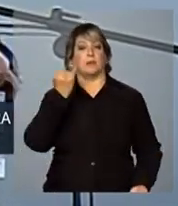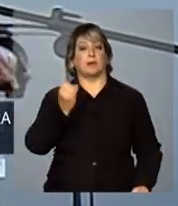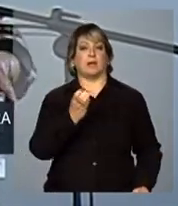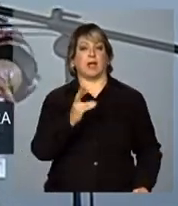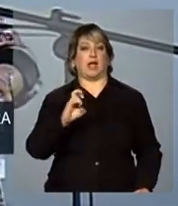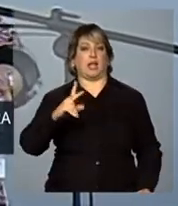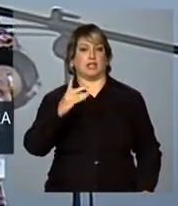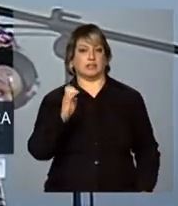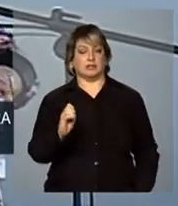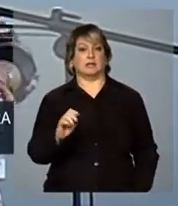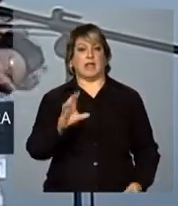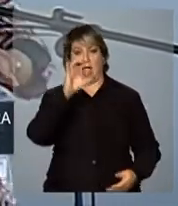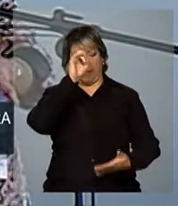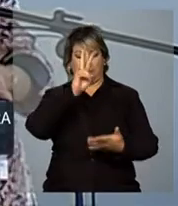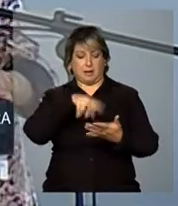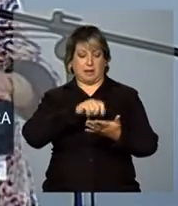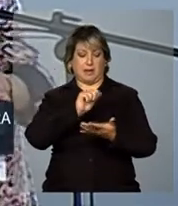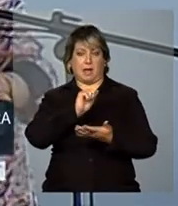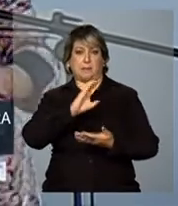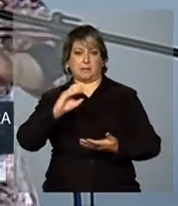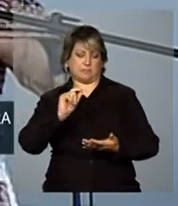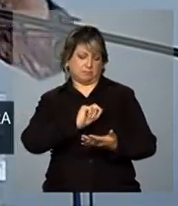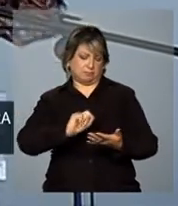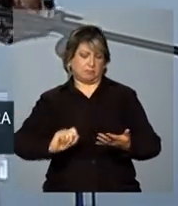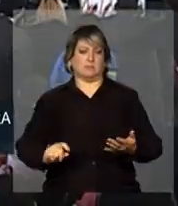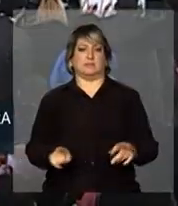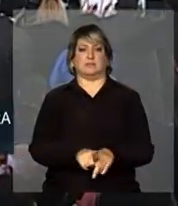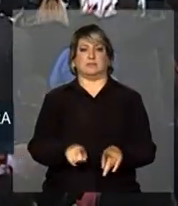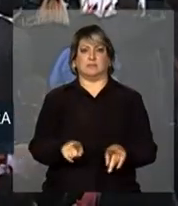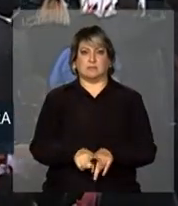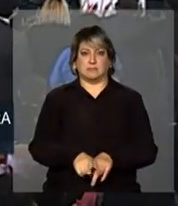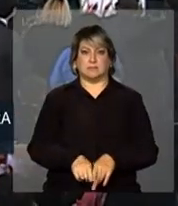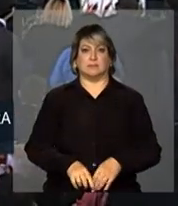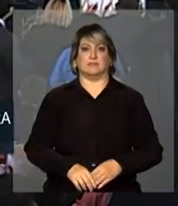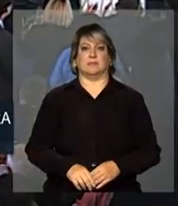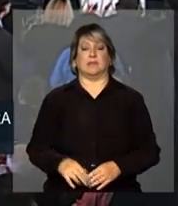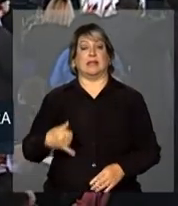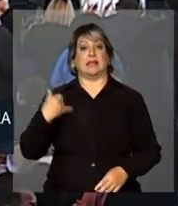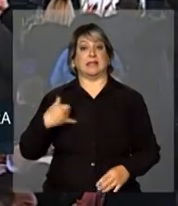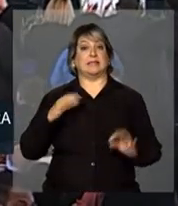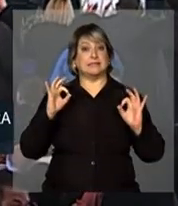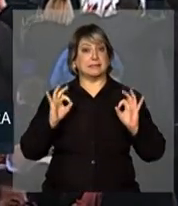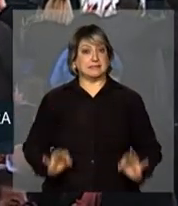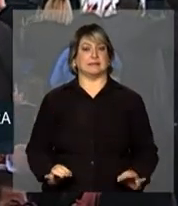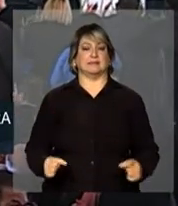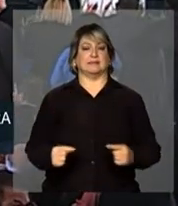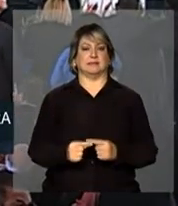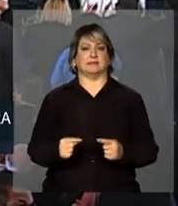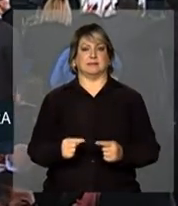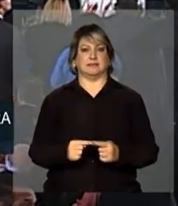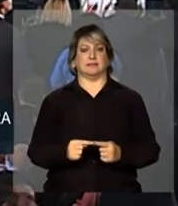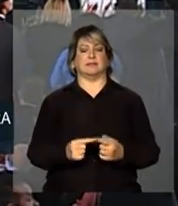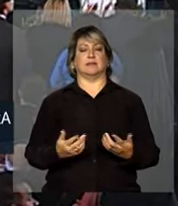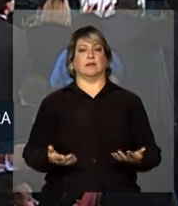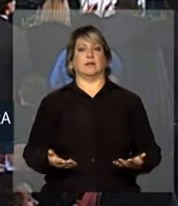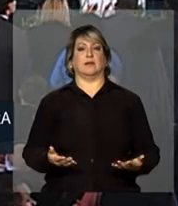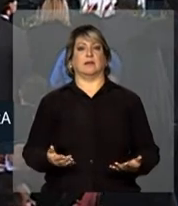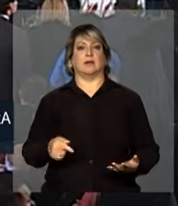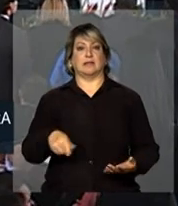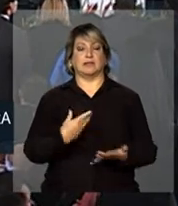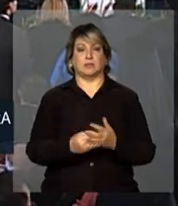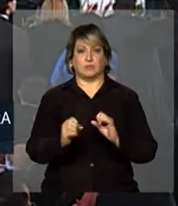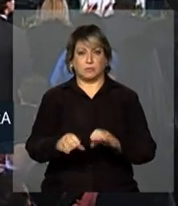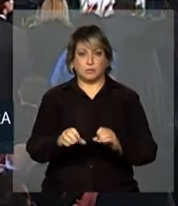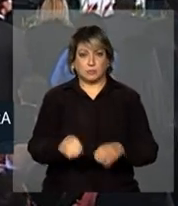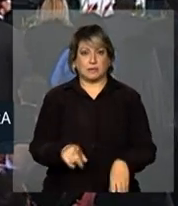creche, da alfabetização, prefeita e prefeitos, na idade certa. Daí a importância da